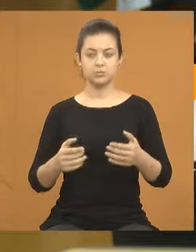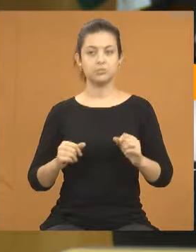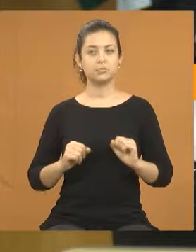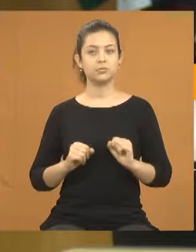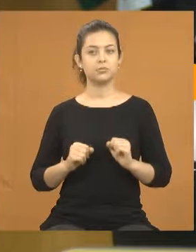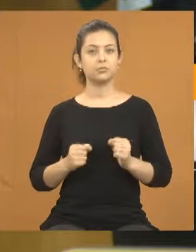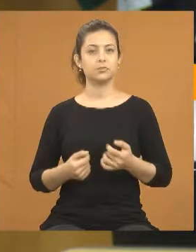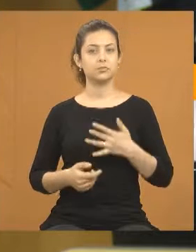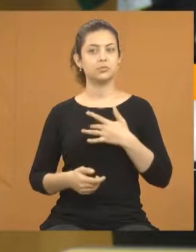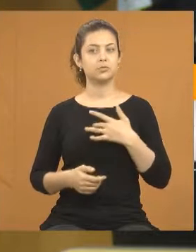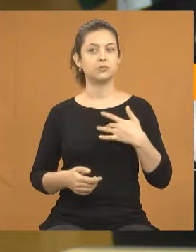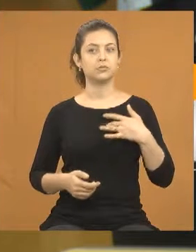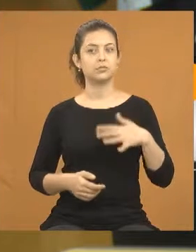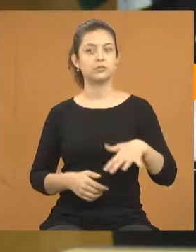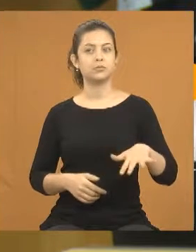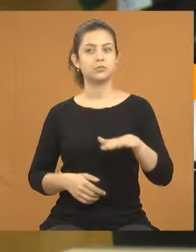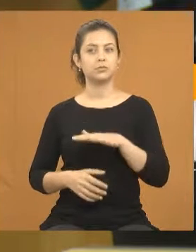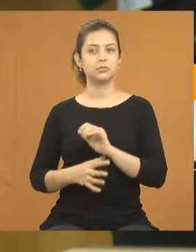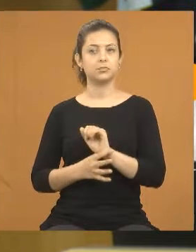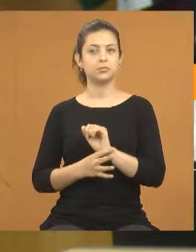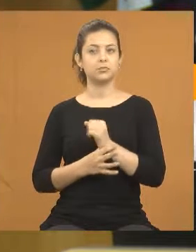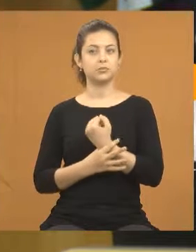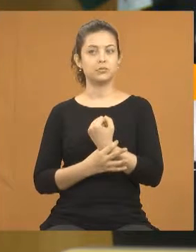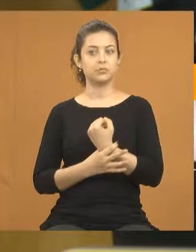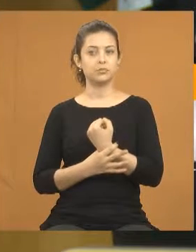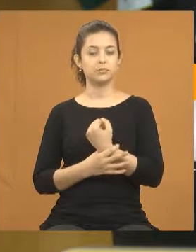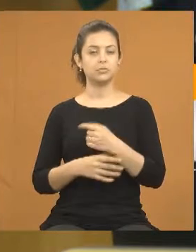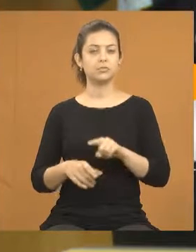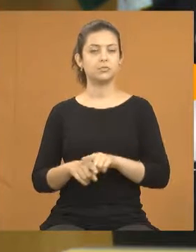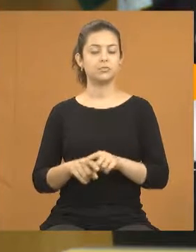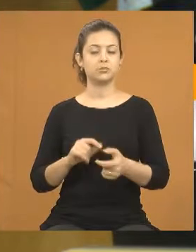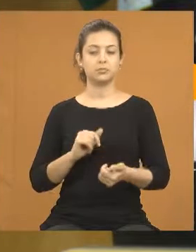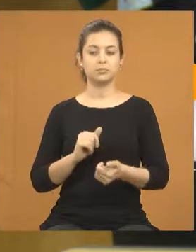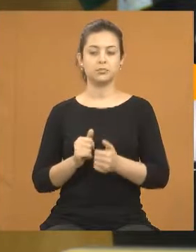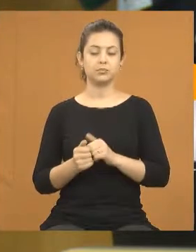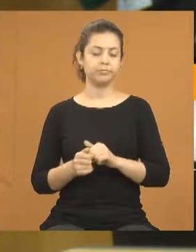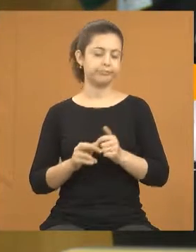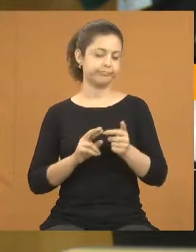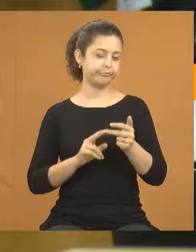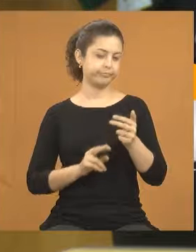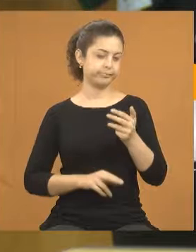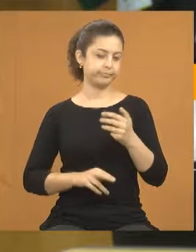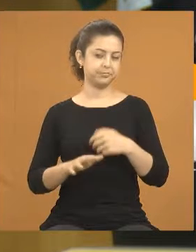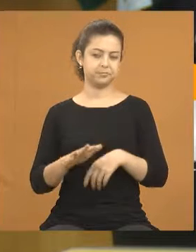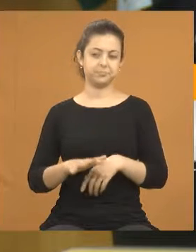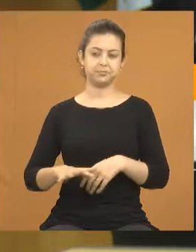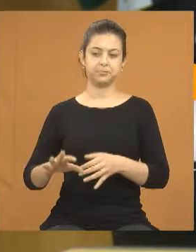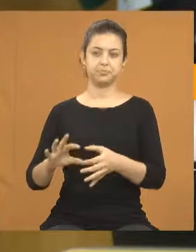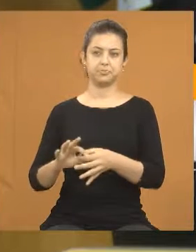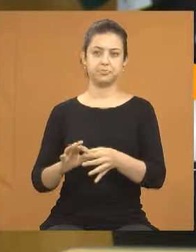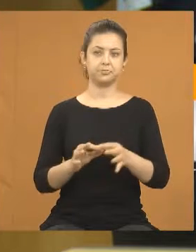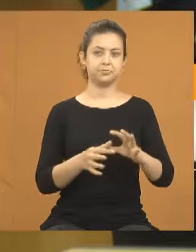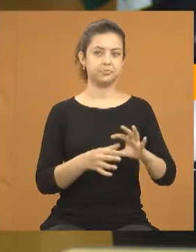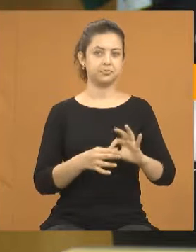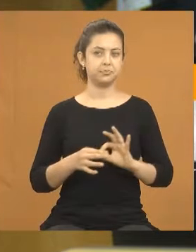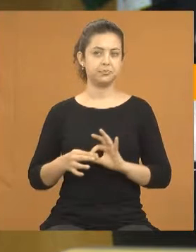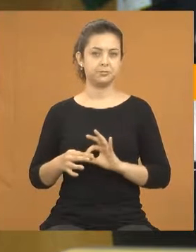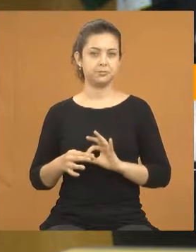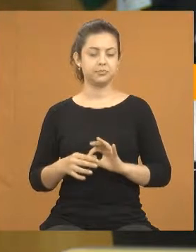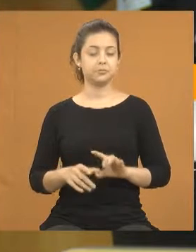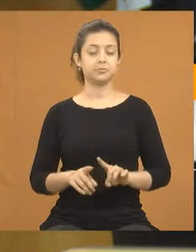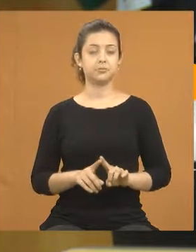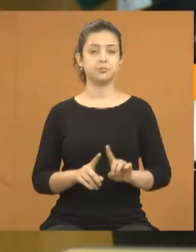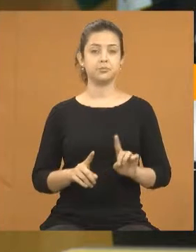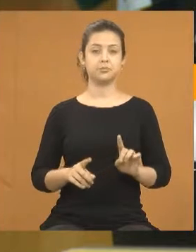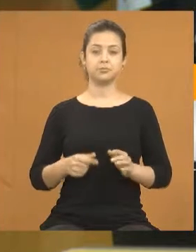na área da saúde, segurança, do esporte, enfim, todas as outras áreas. Mas a